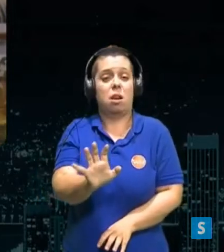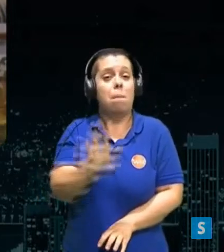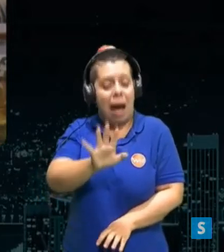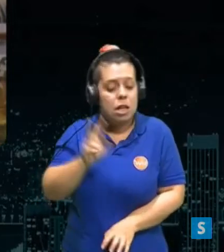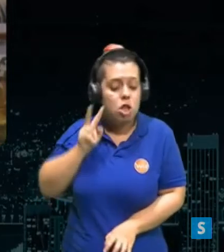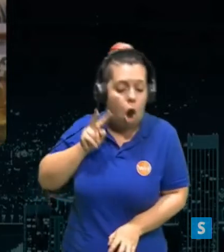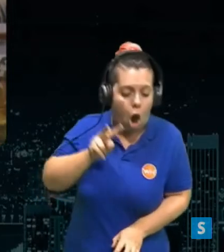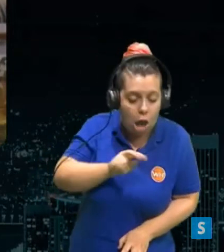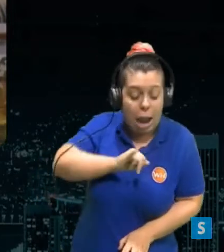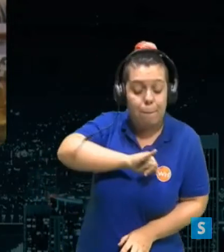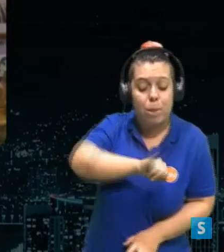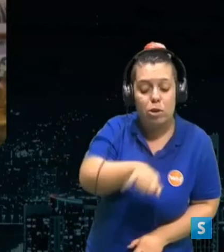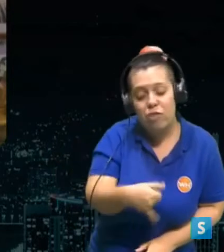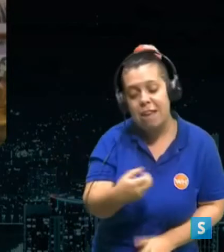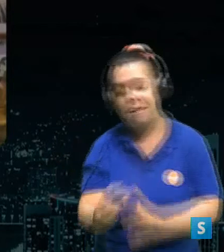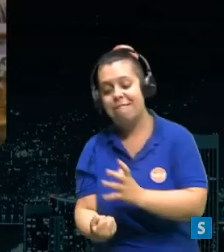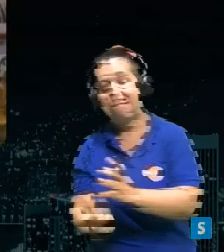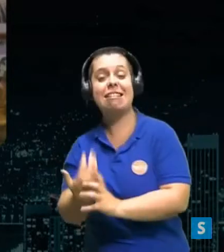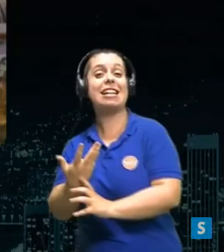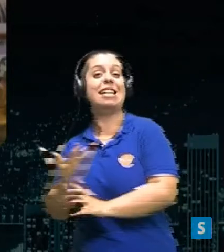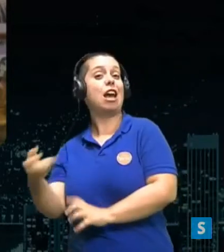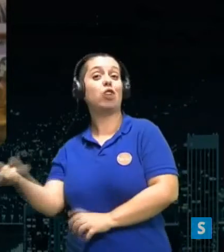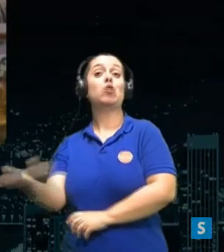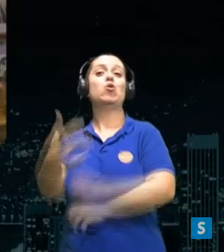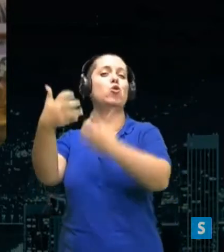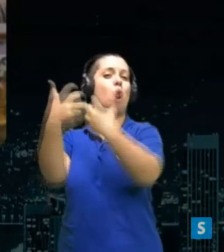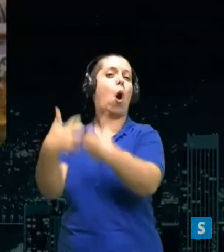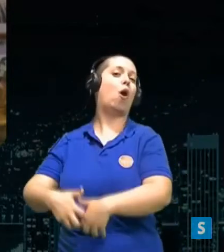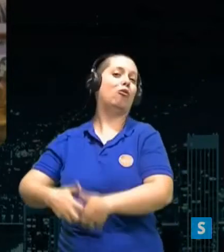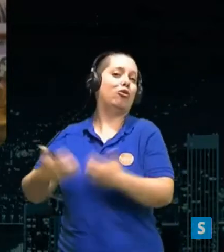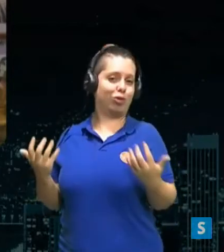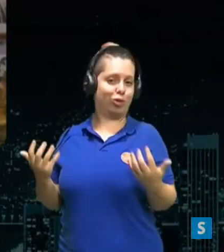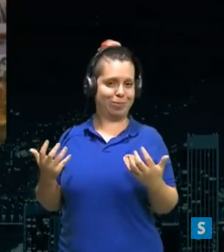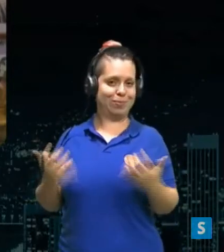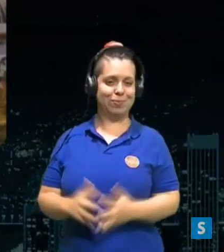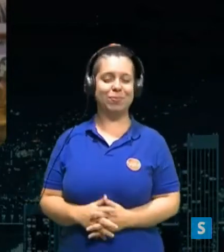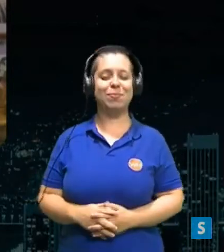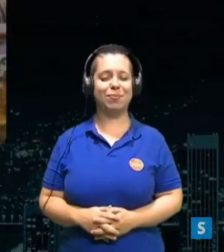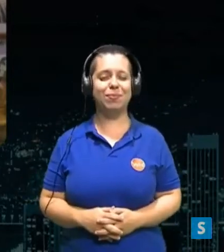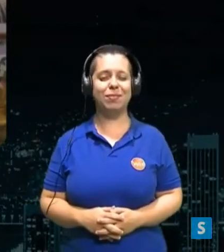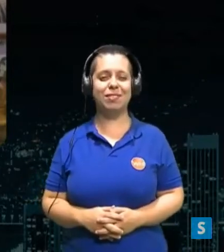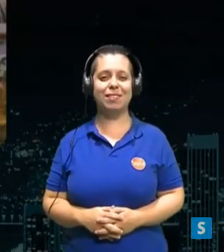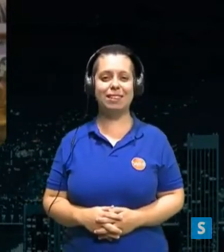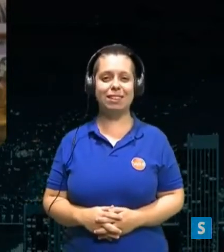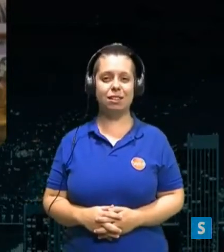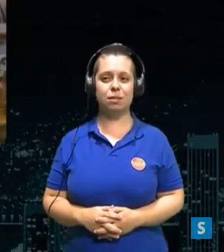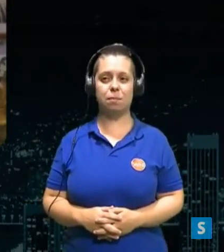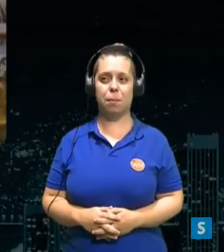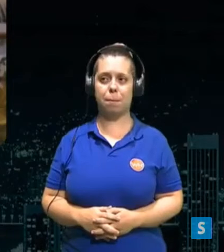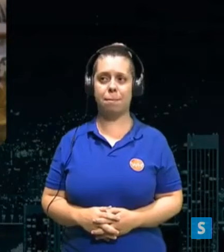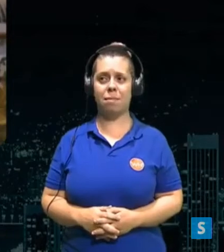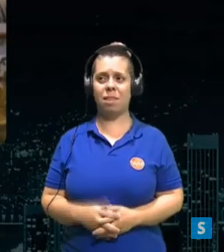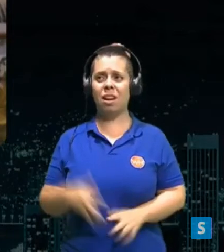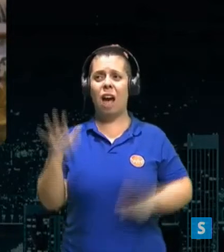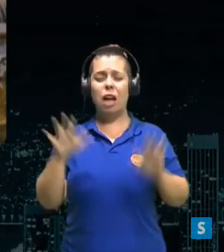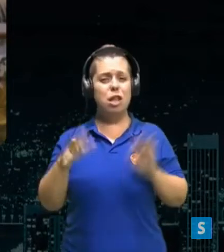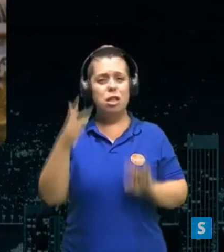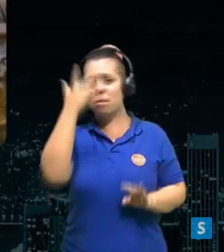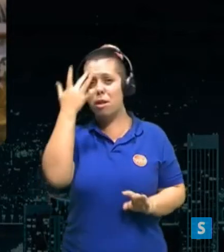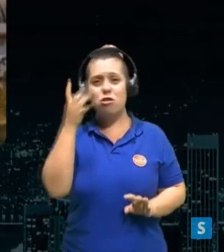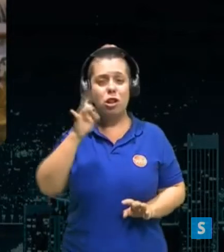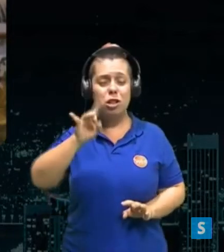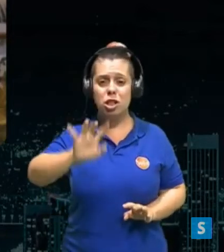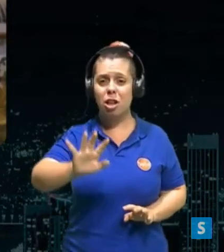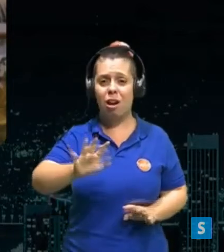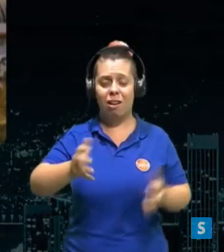espelham ou não tem nenhuma intersecção com o sistema atual muitas vezes as pessoas só querem um lugarzinho a